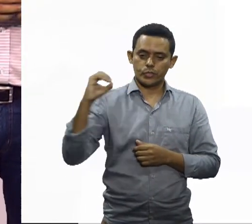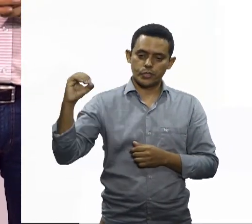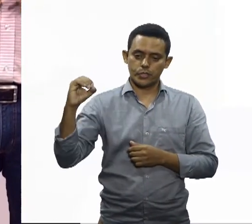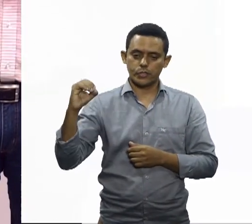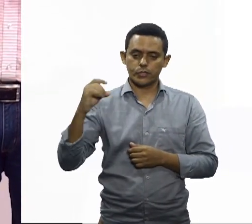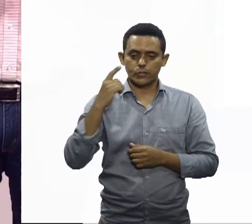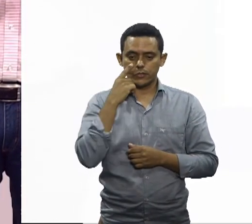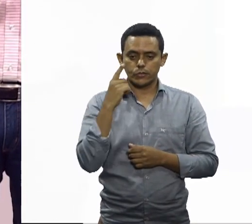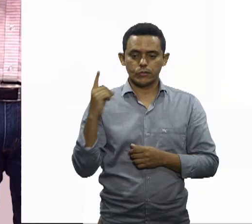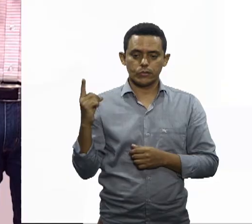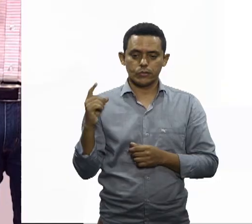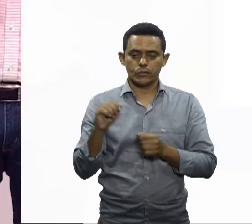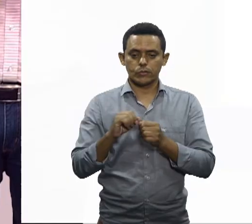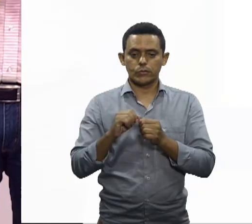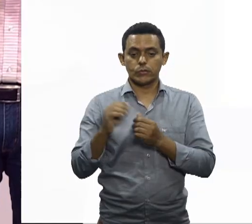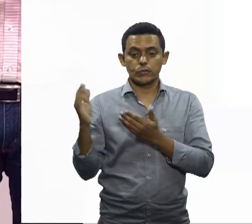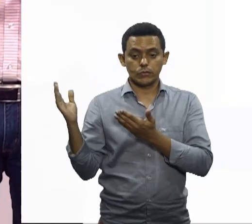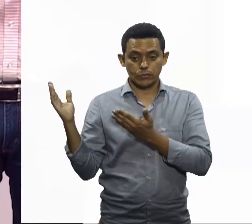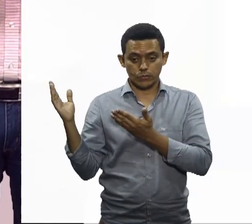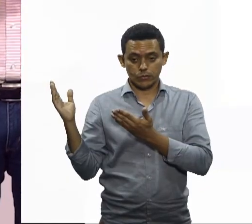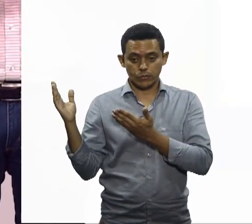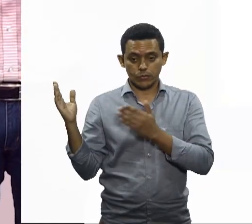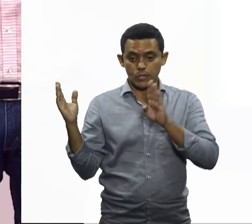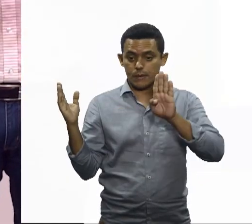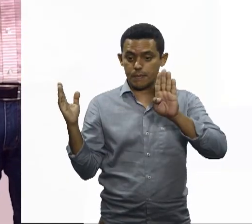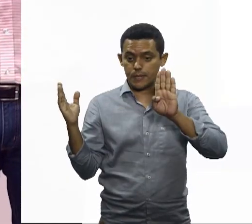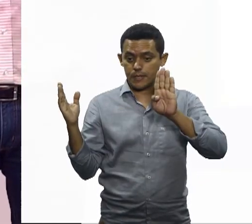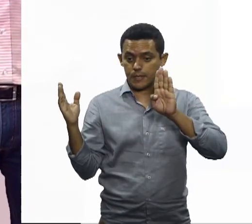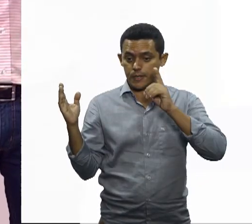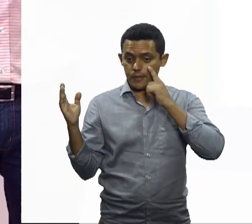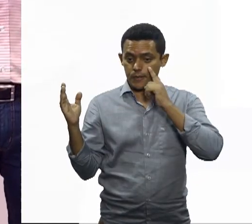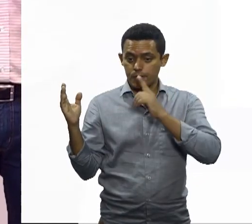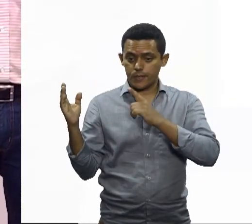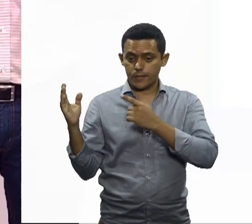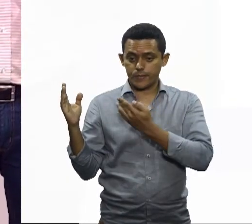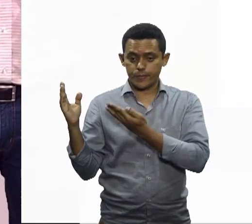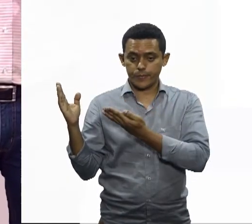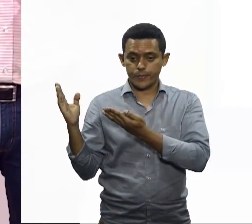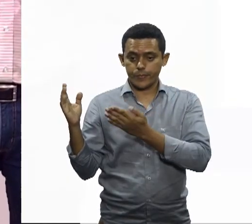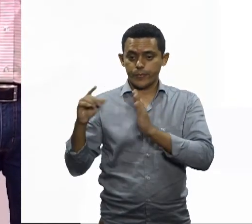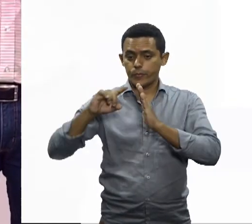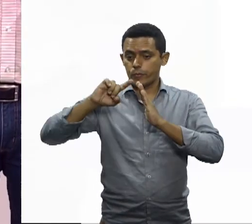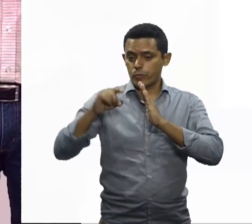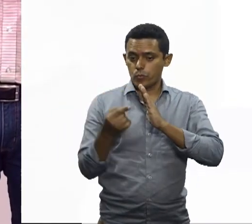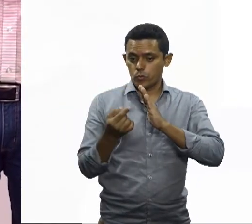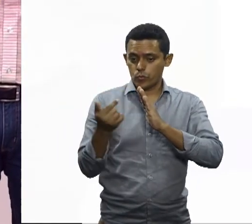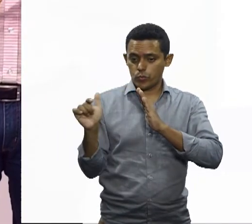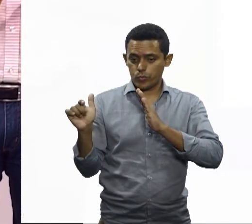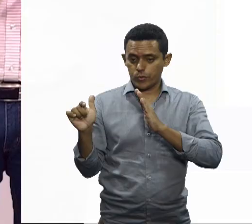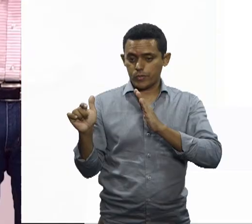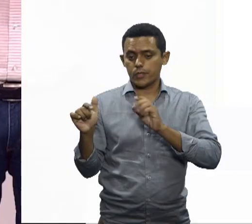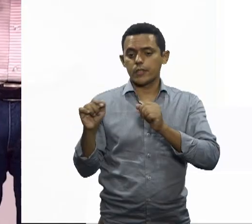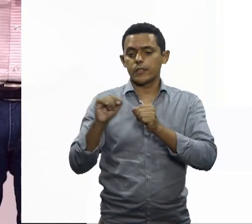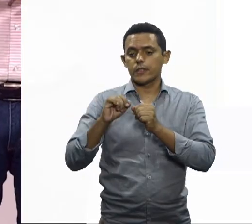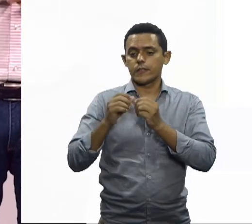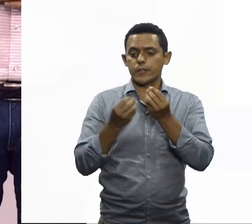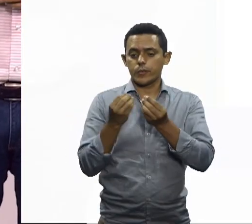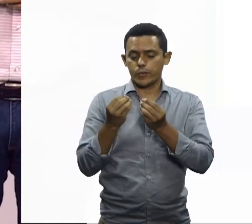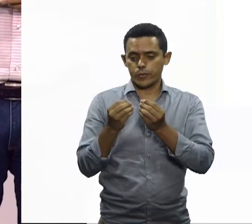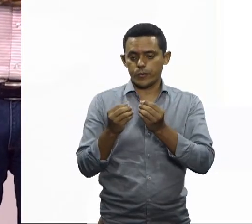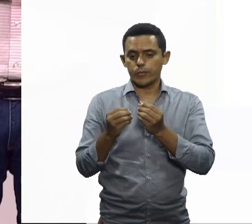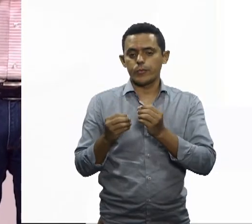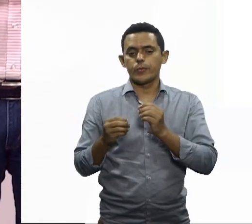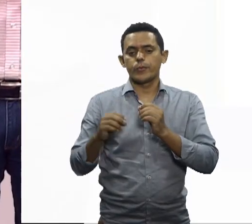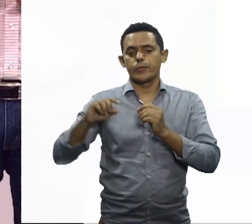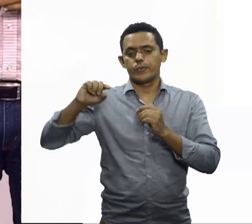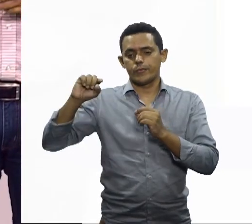para isso, observa lá na letra B, que não aparece vírgula. Não aparece vírgula. Então, você vai fazer o seguinte. Eu copiei